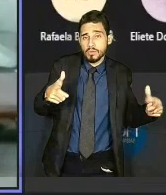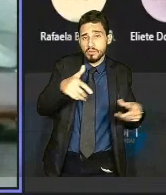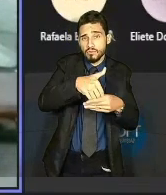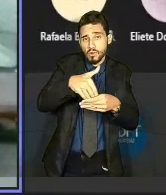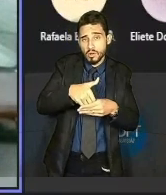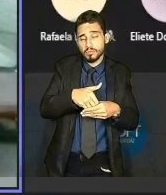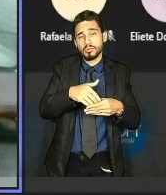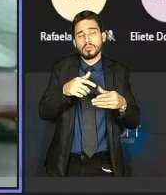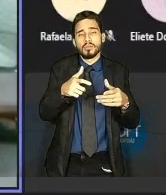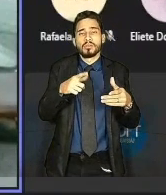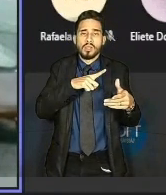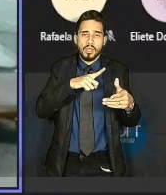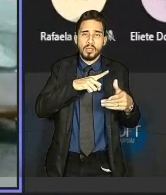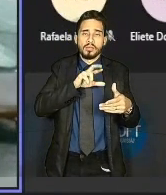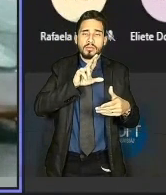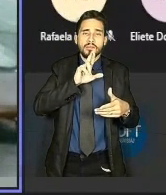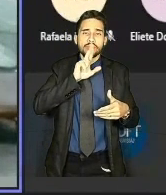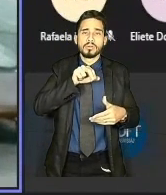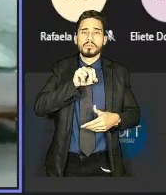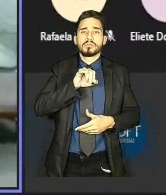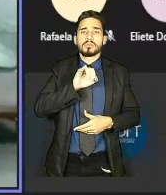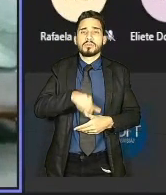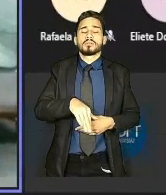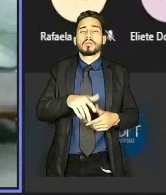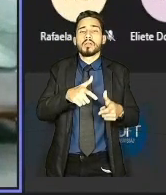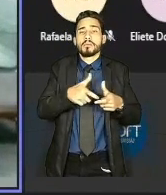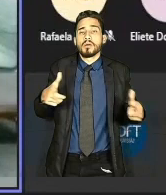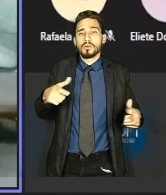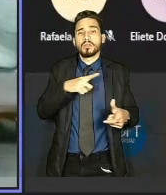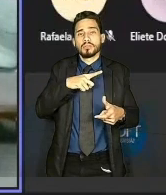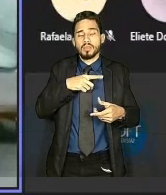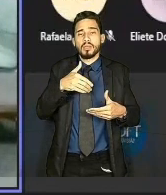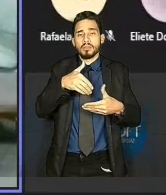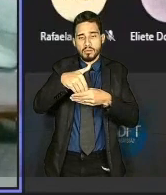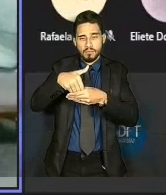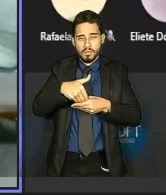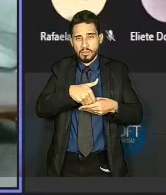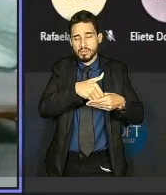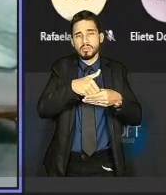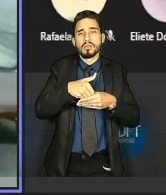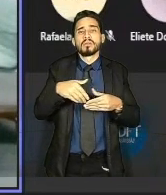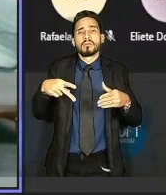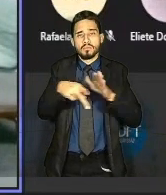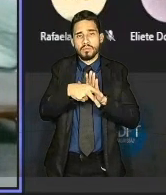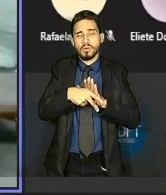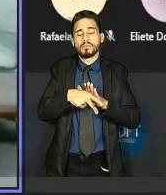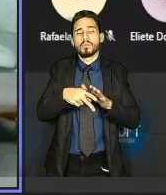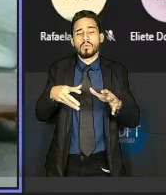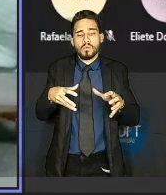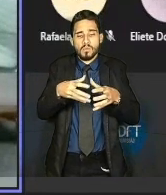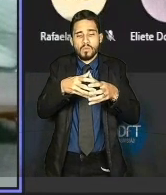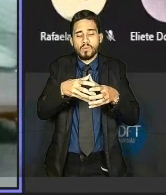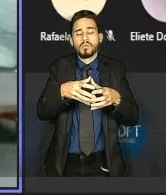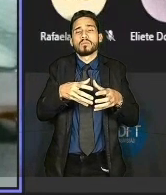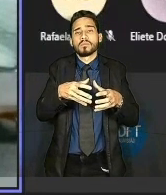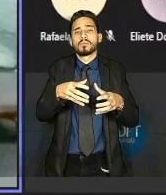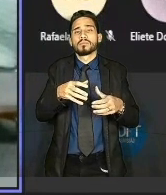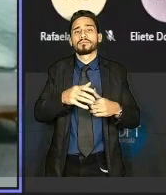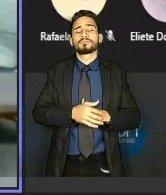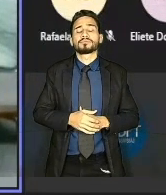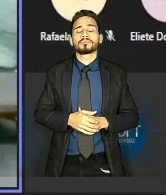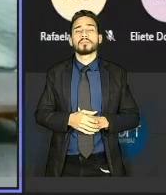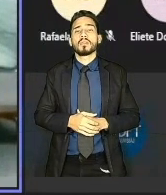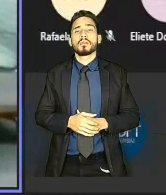nos termos do voto do relator, em razão da necessidade de ampliação de quórum, na forma do artigo 942 do Código de Processo